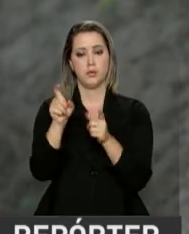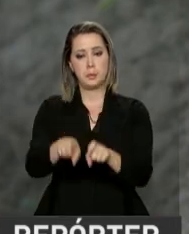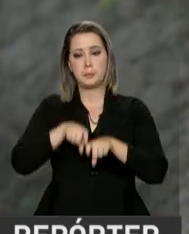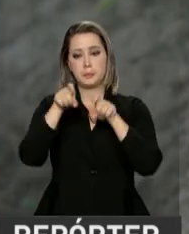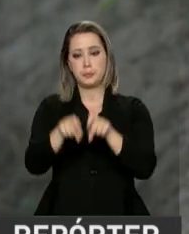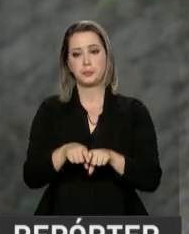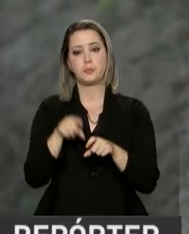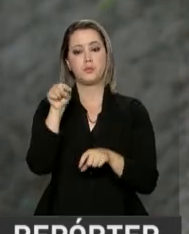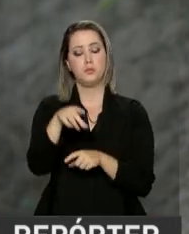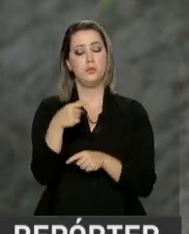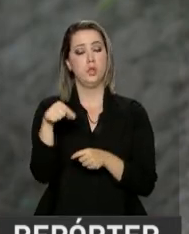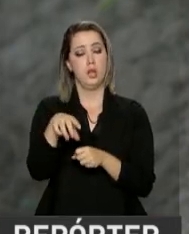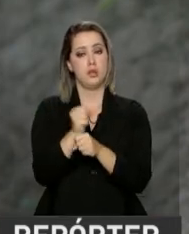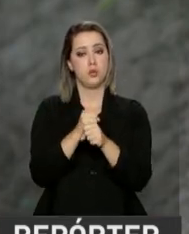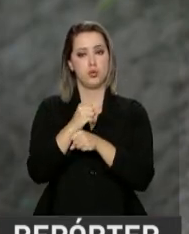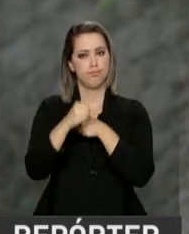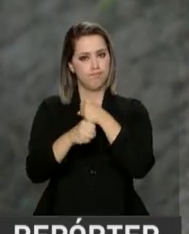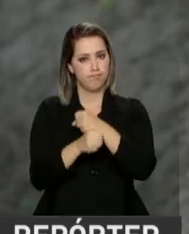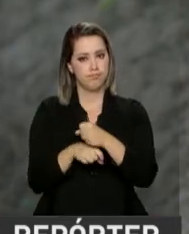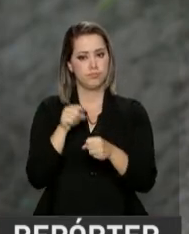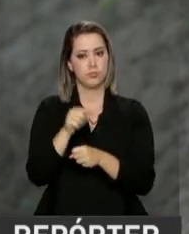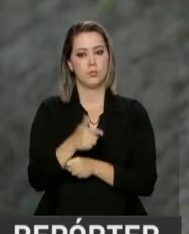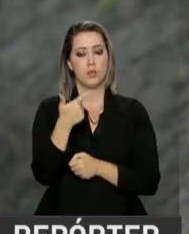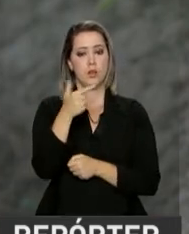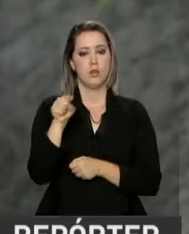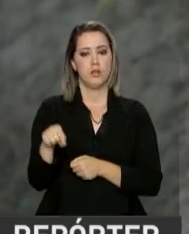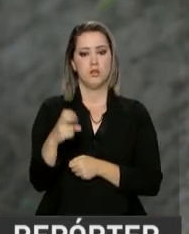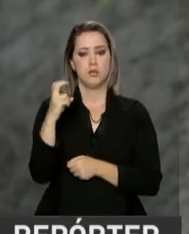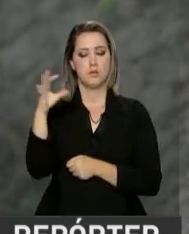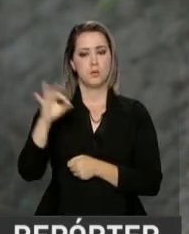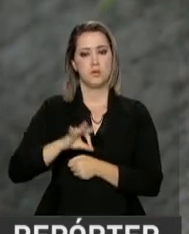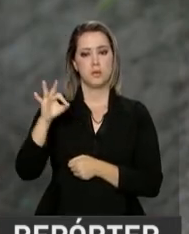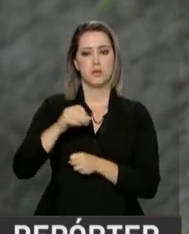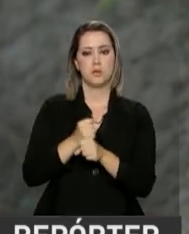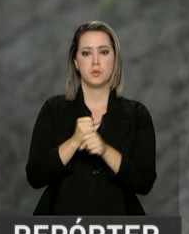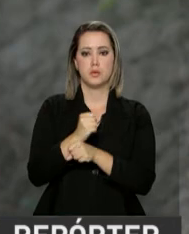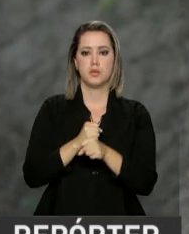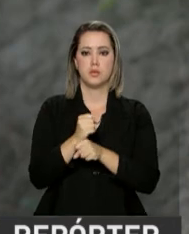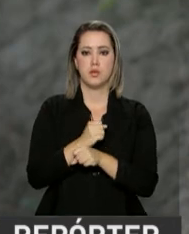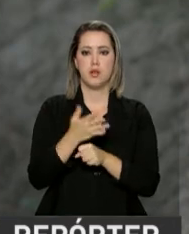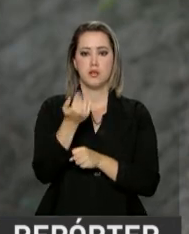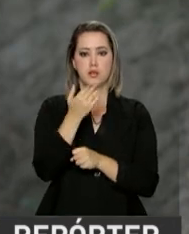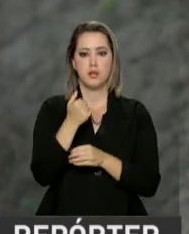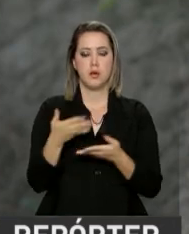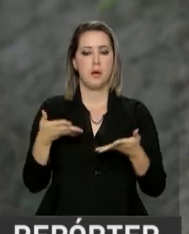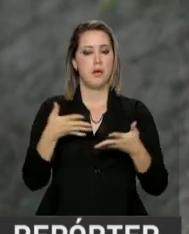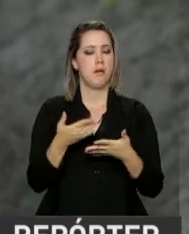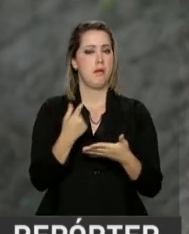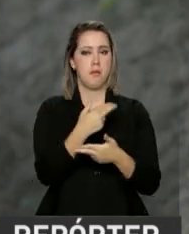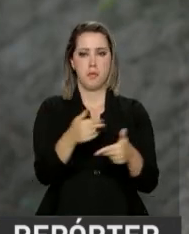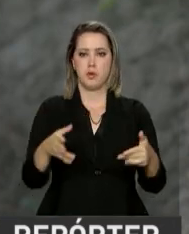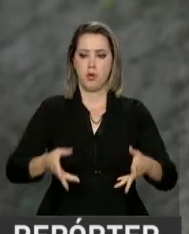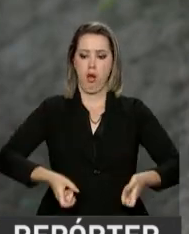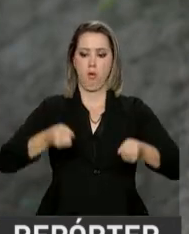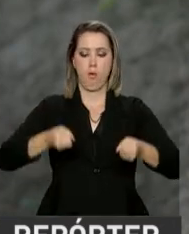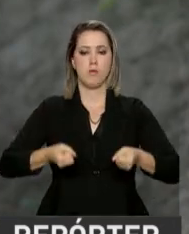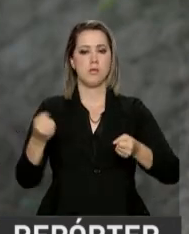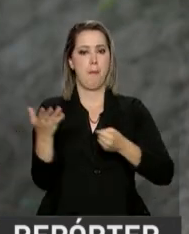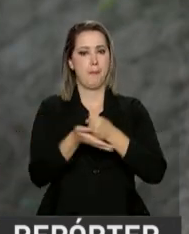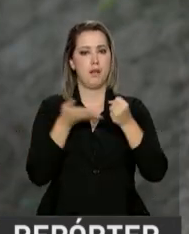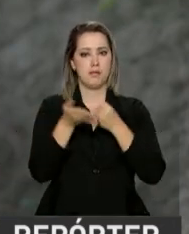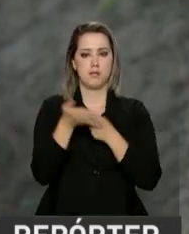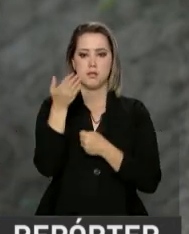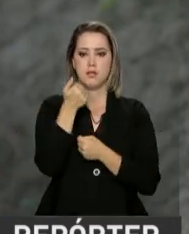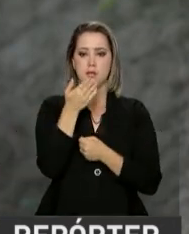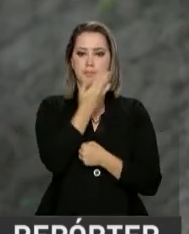2018 os juros são de dois e meio por cento ao ano para a produção de alimentos que integram a cesta básica como arroz feijão